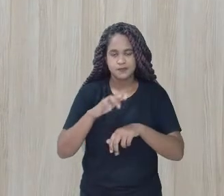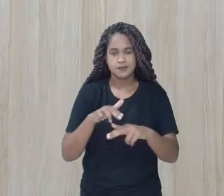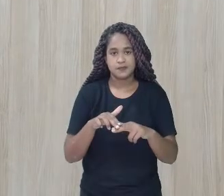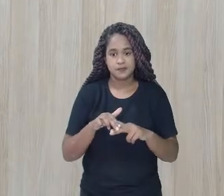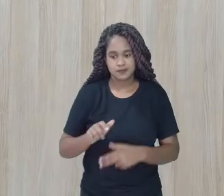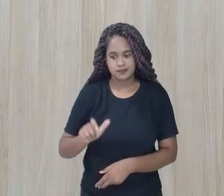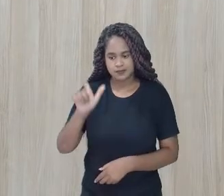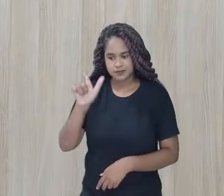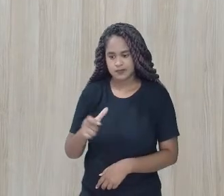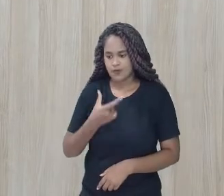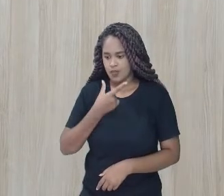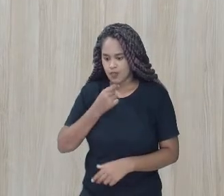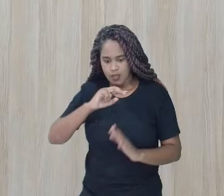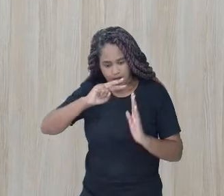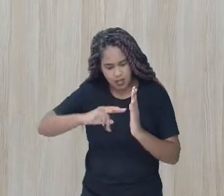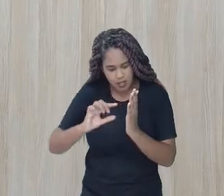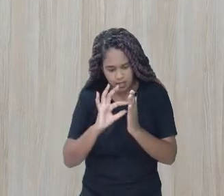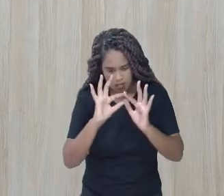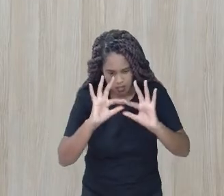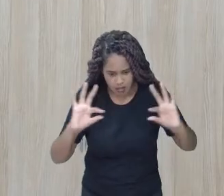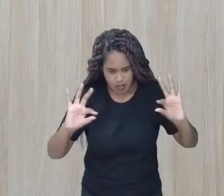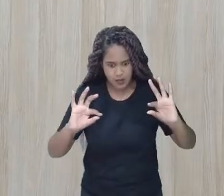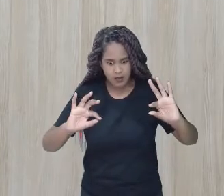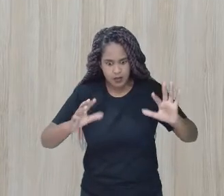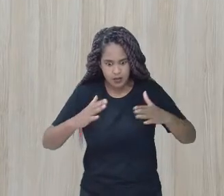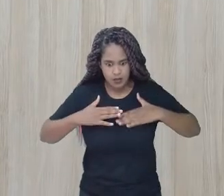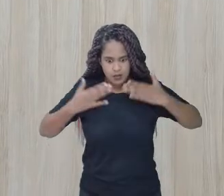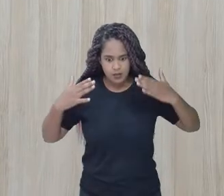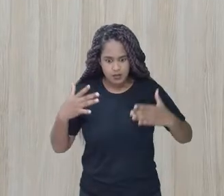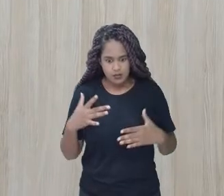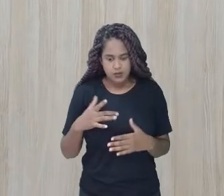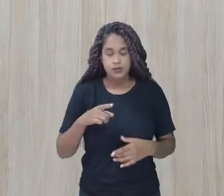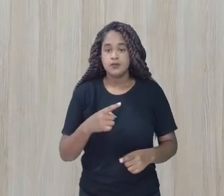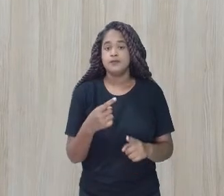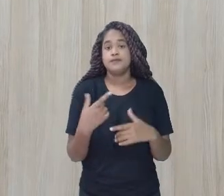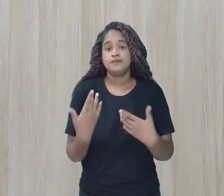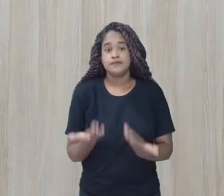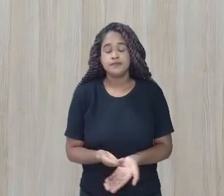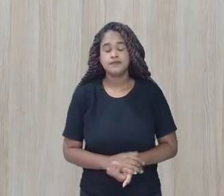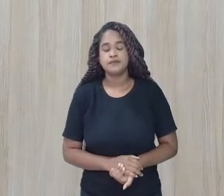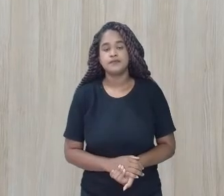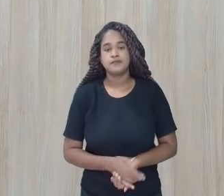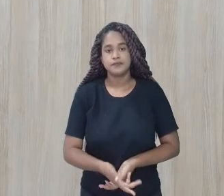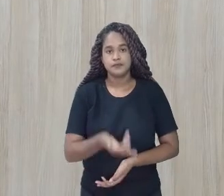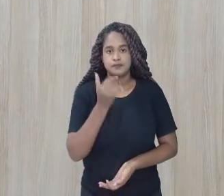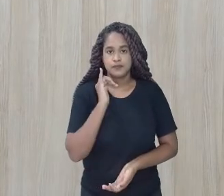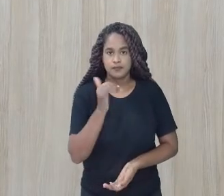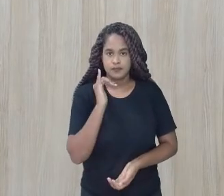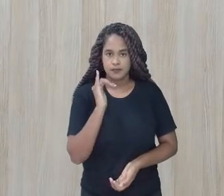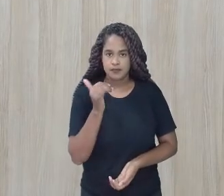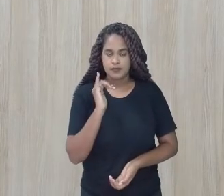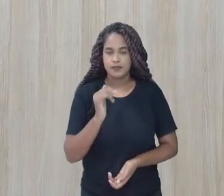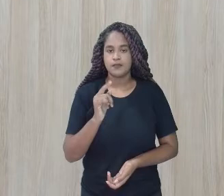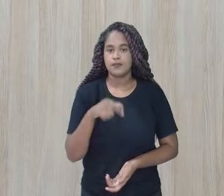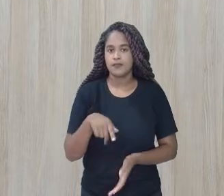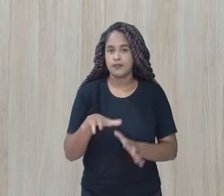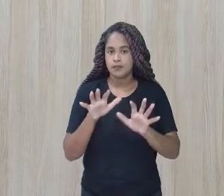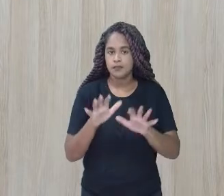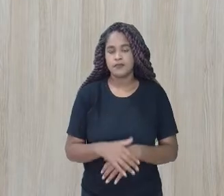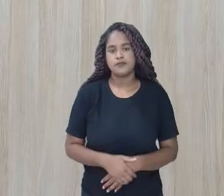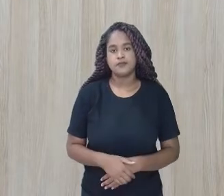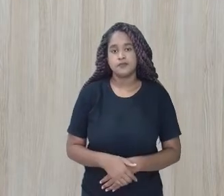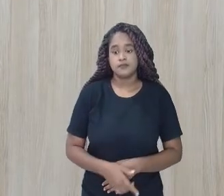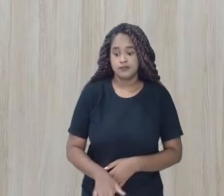Ele leu uma linha e, de repente, ele se viu aí assustado. E a narrativa é justamente isso. Montag passa a ser, então,